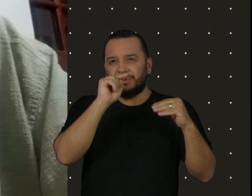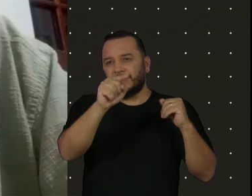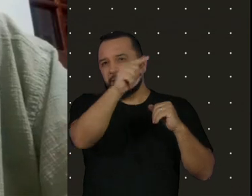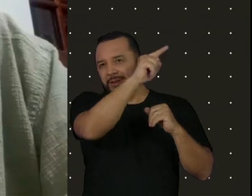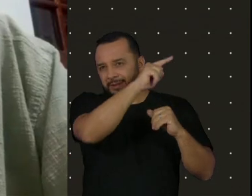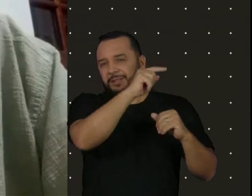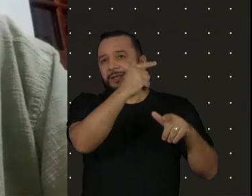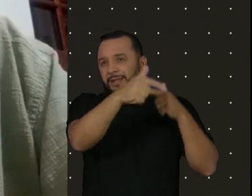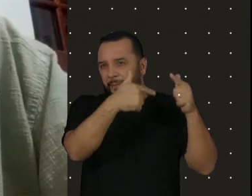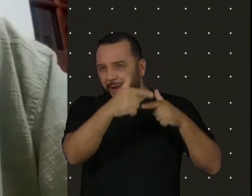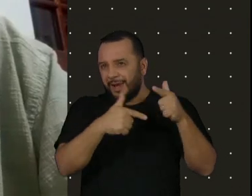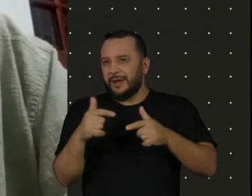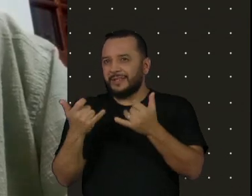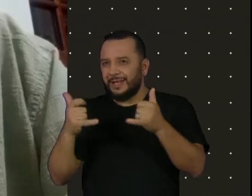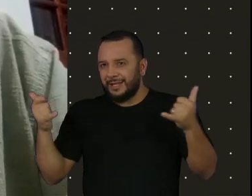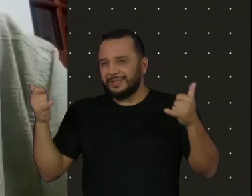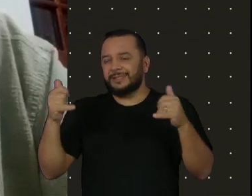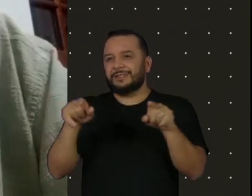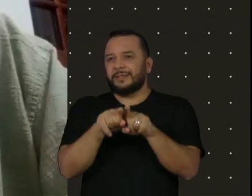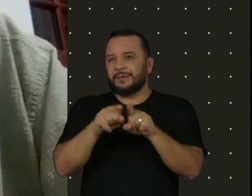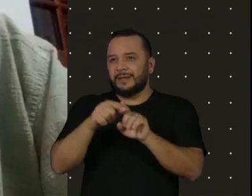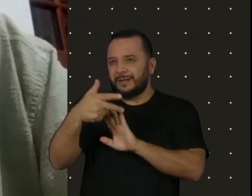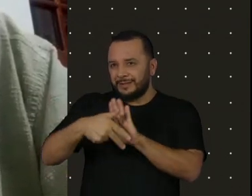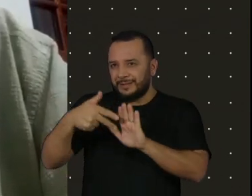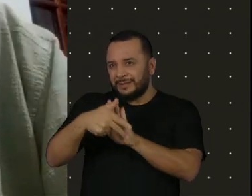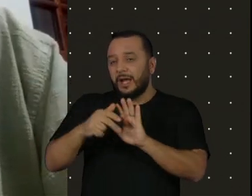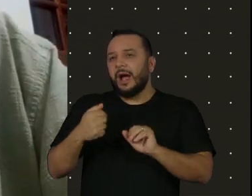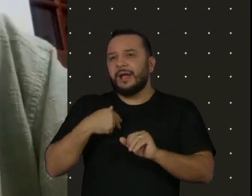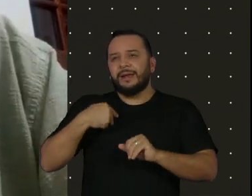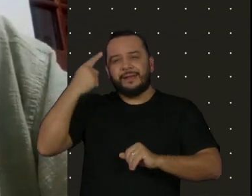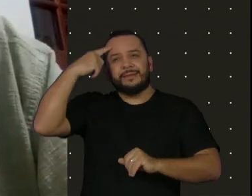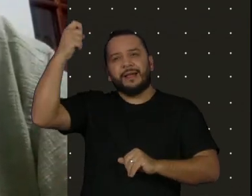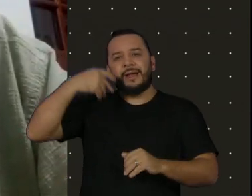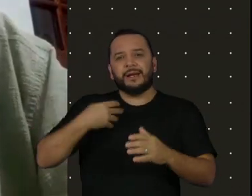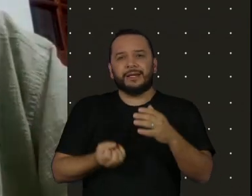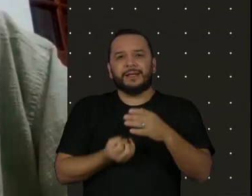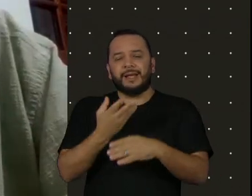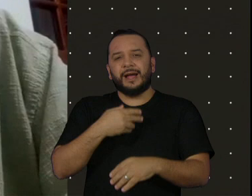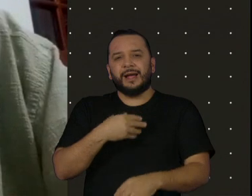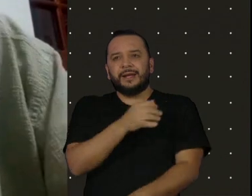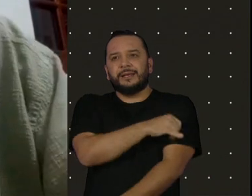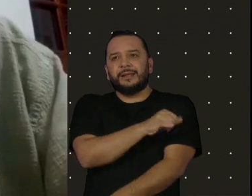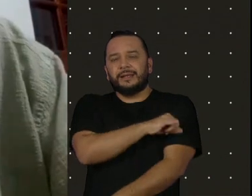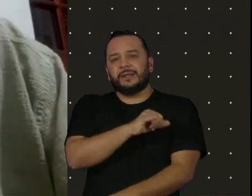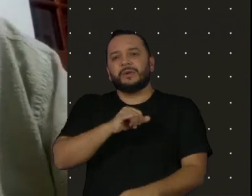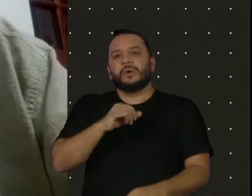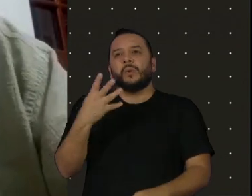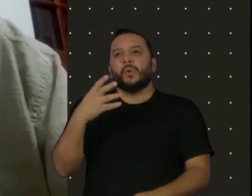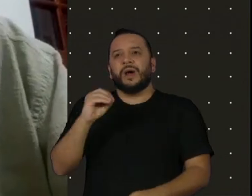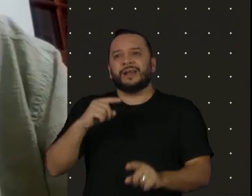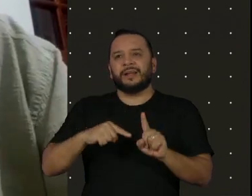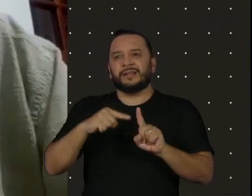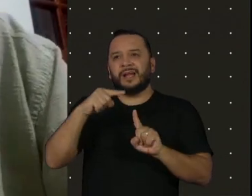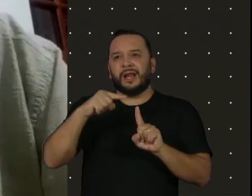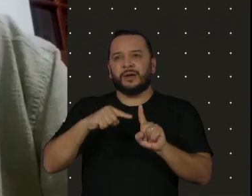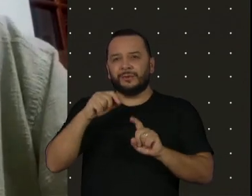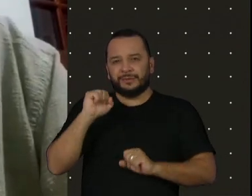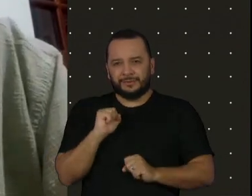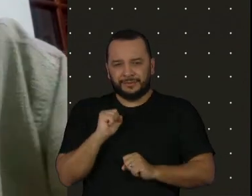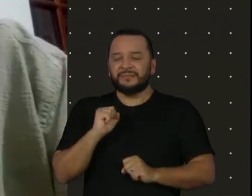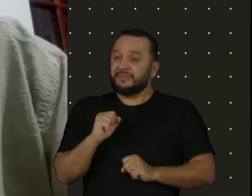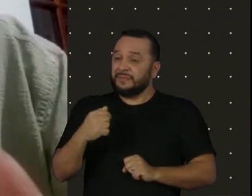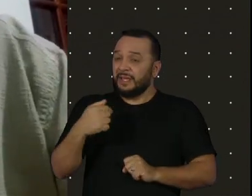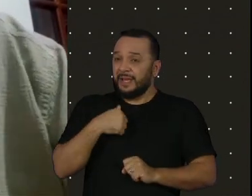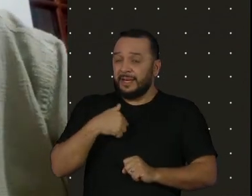estúdio, ele teve a ideia de fazer o Rio 40 Graus. E foi com meu pai que ele teve as primeiras conversas sobre o roteiro e tal,